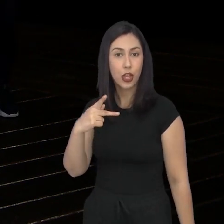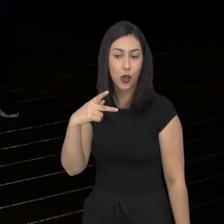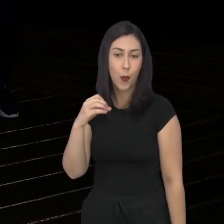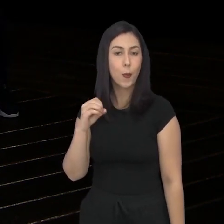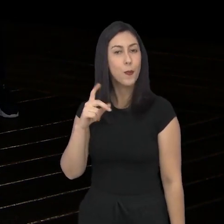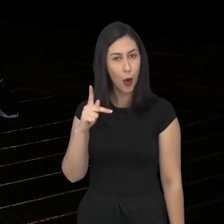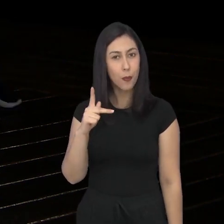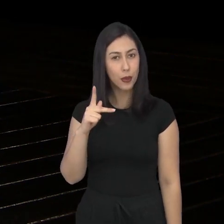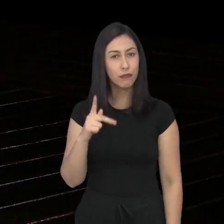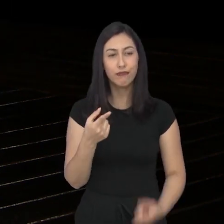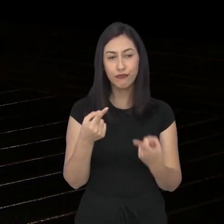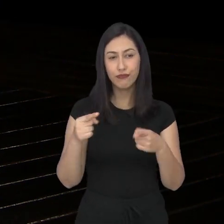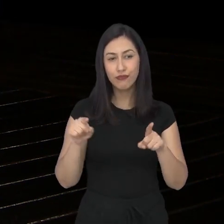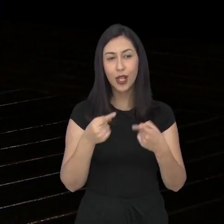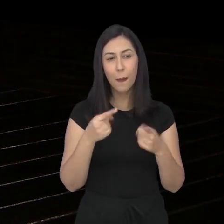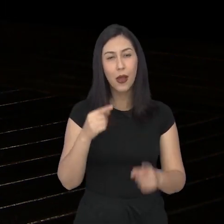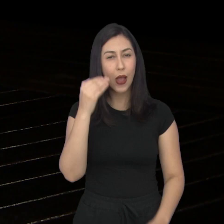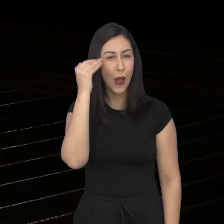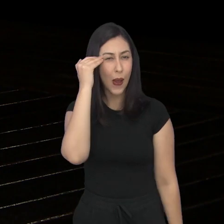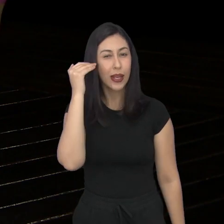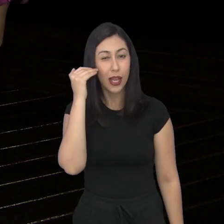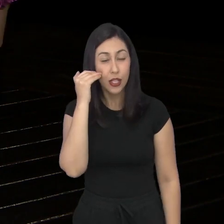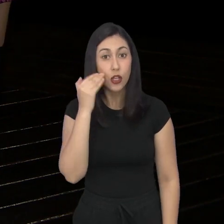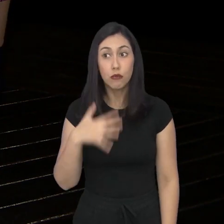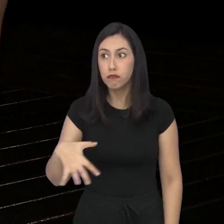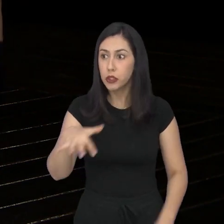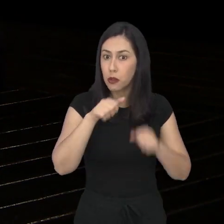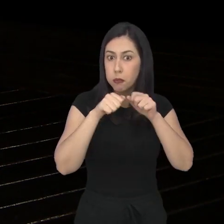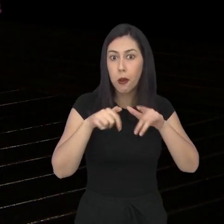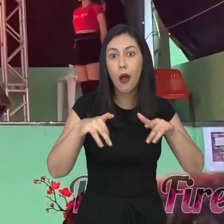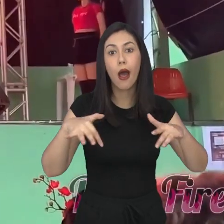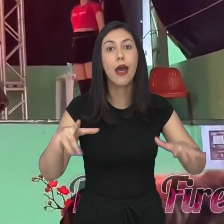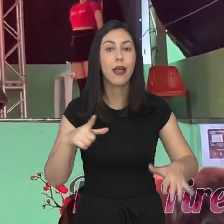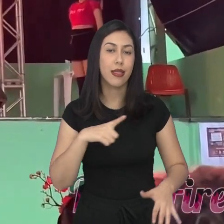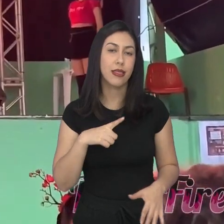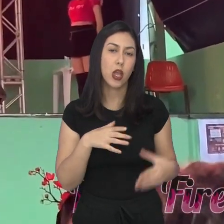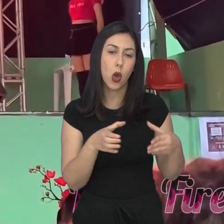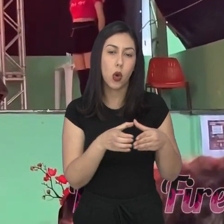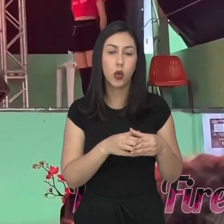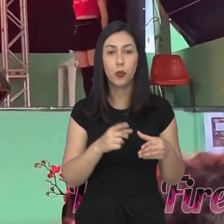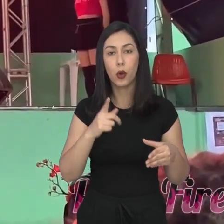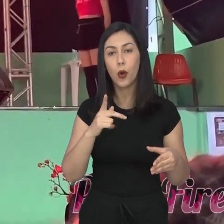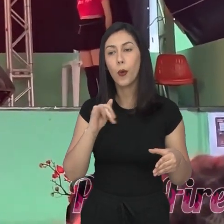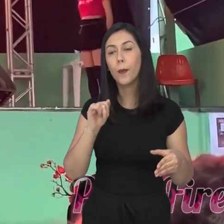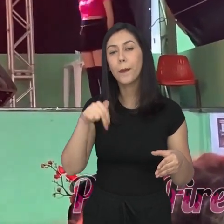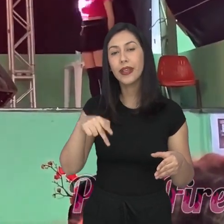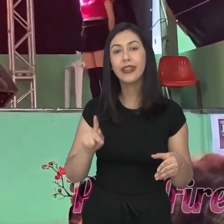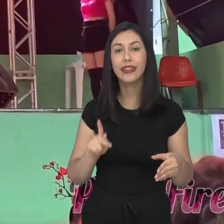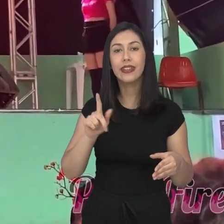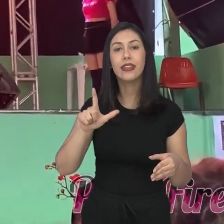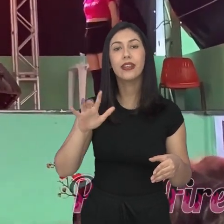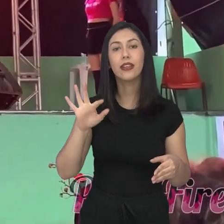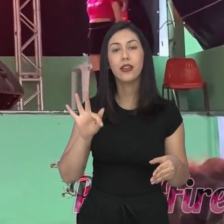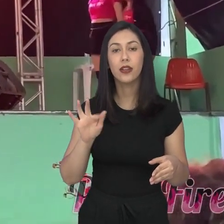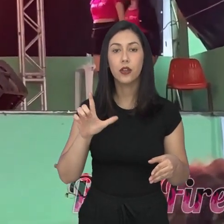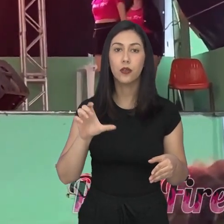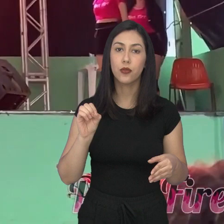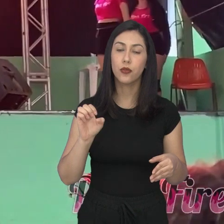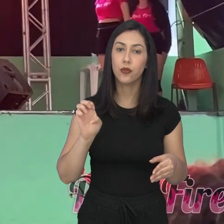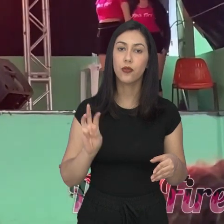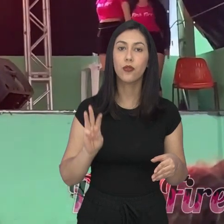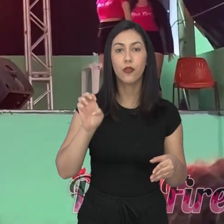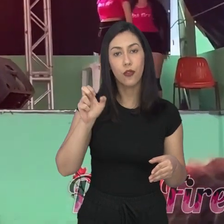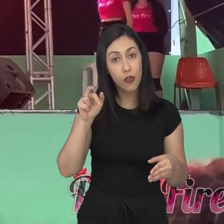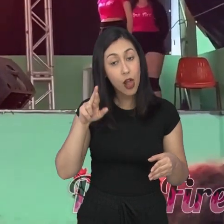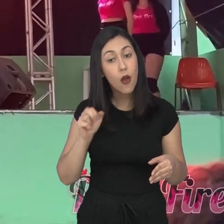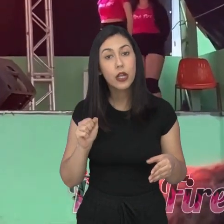O K-pop, ou o pop coreano, move uma multidão de fãs. O Pink Fire, grupo formado pela Ana Clara, já se